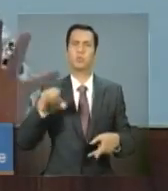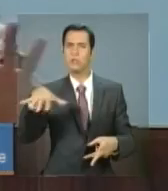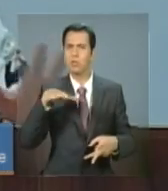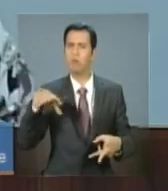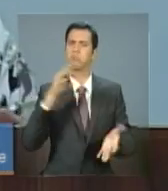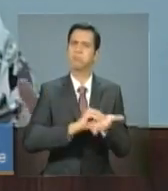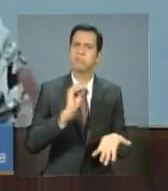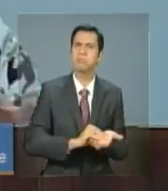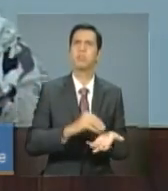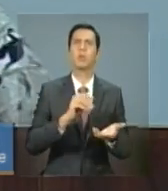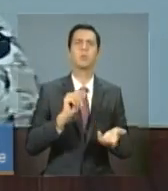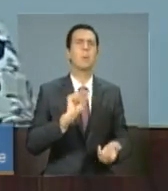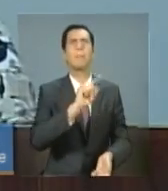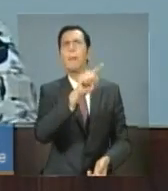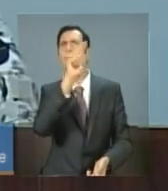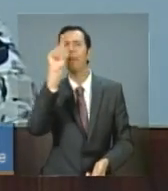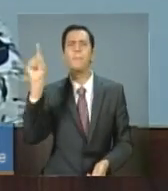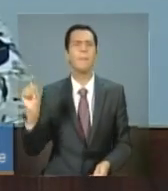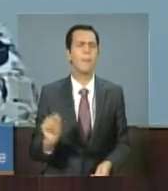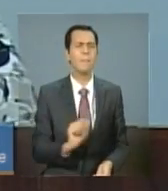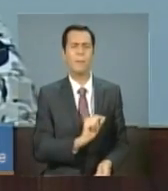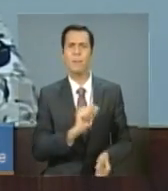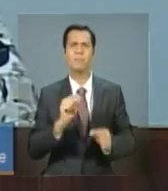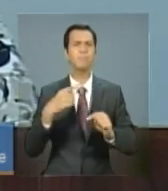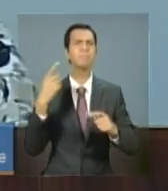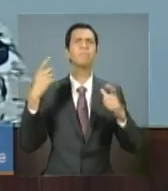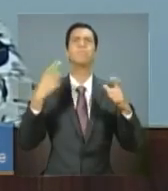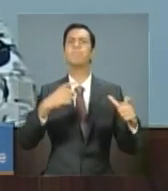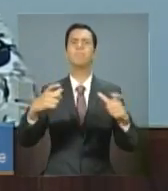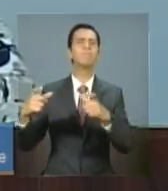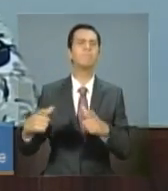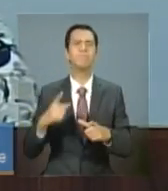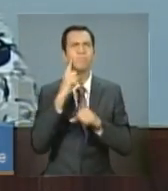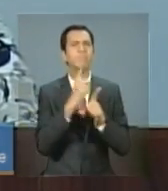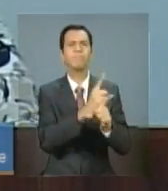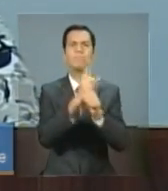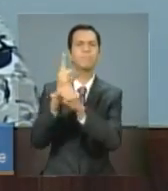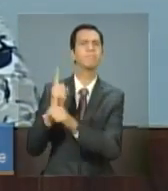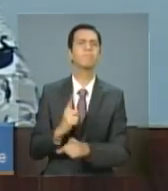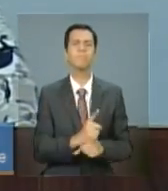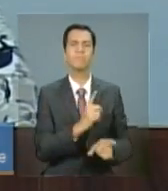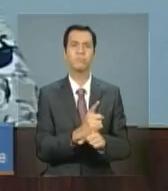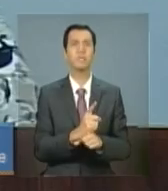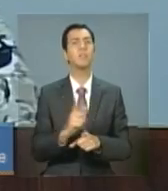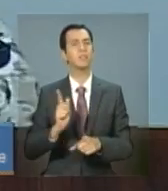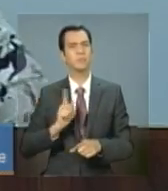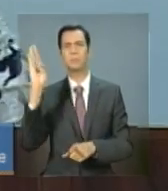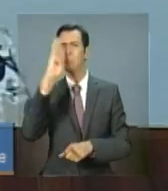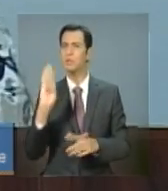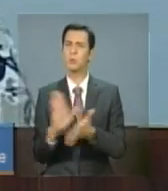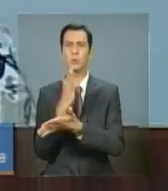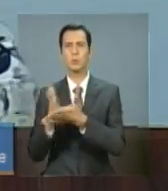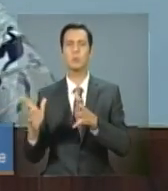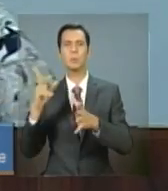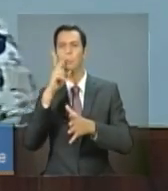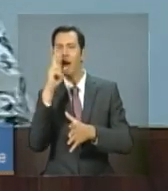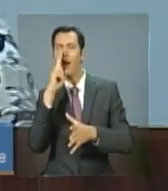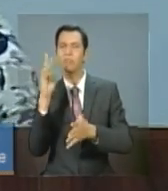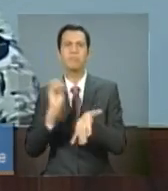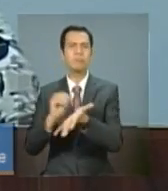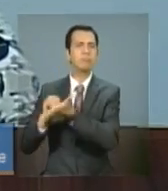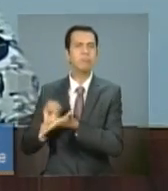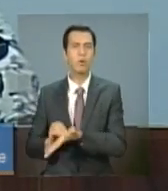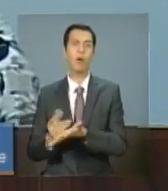por diante. E estamos tentando fazer esse Brasil cheio de carência se encontrar com esse Brasil cheio de oportunidades. O casamento desses